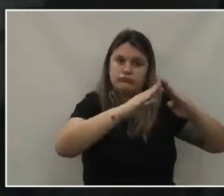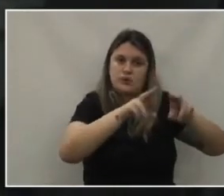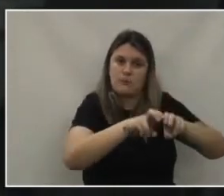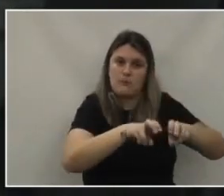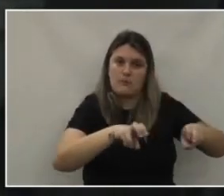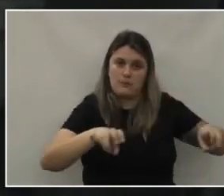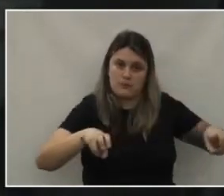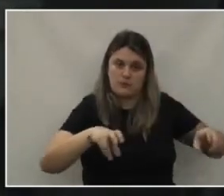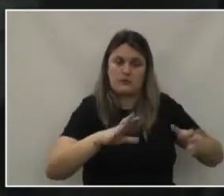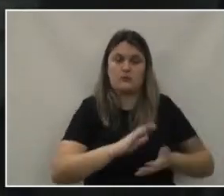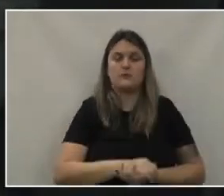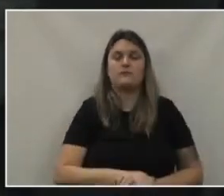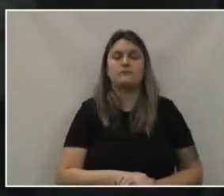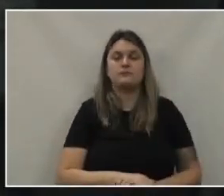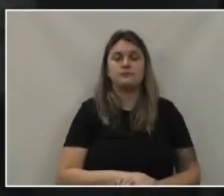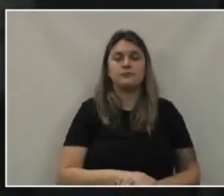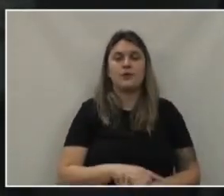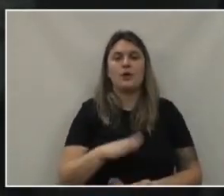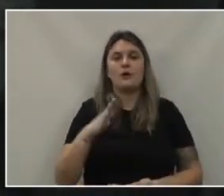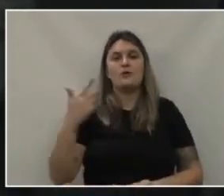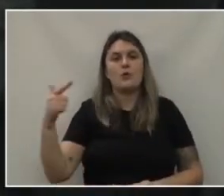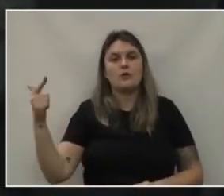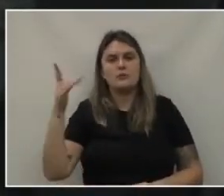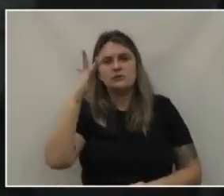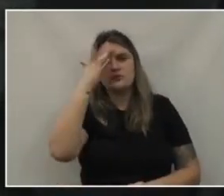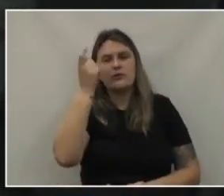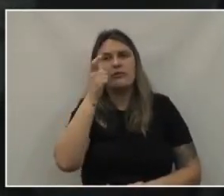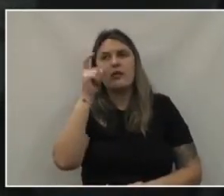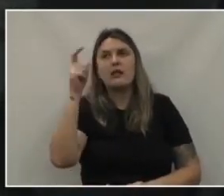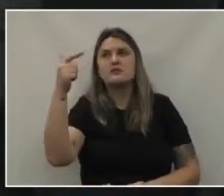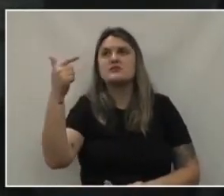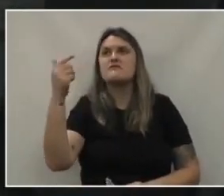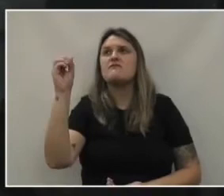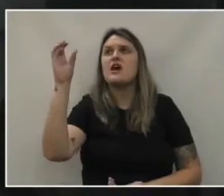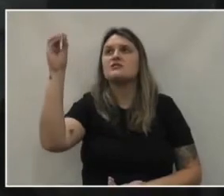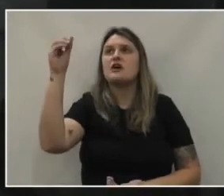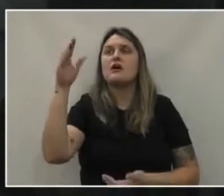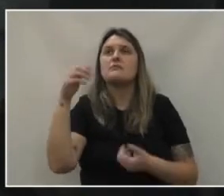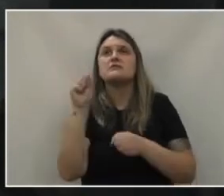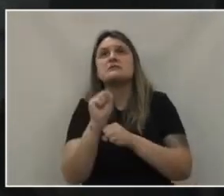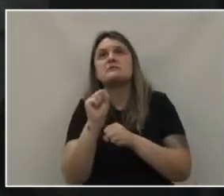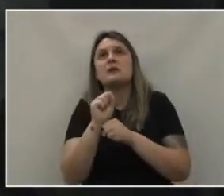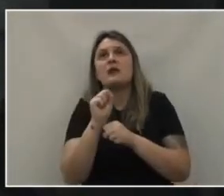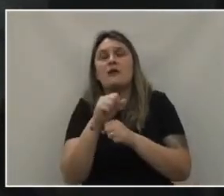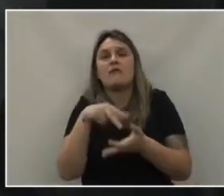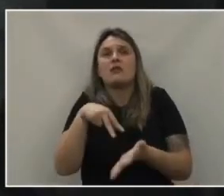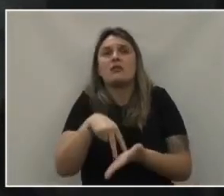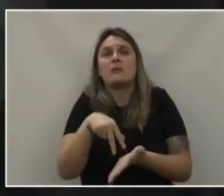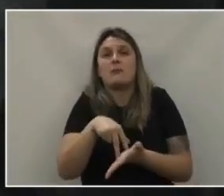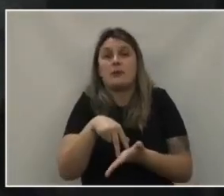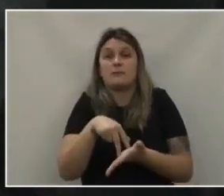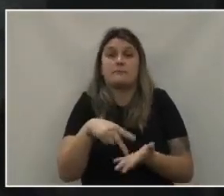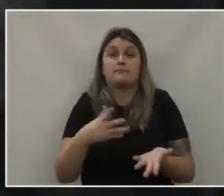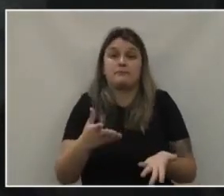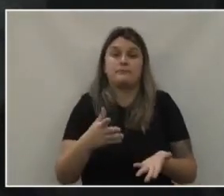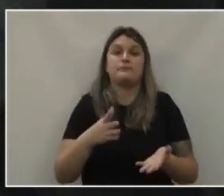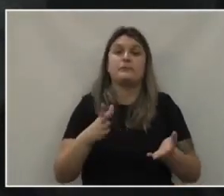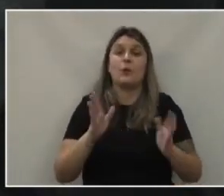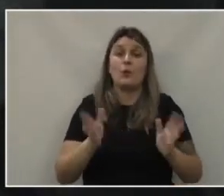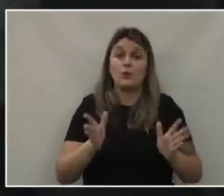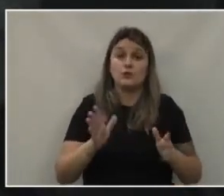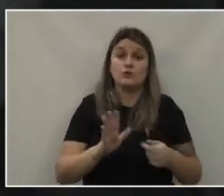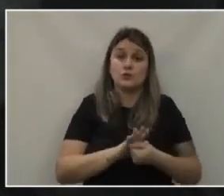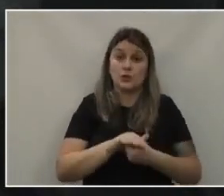quando amanhecia o dia, e outras que iam para outra cidade. Então a cobertura está lá. Mas eu quero falar nessa noite